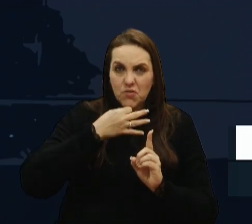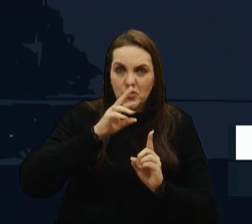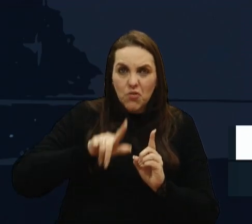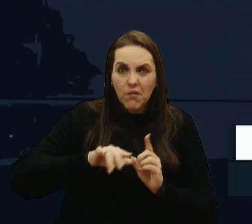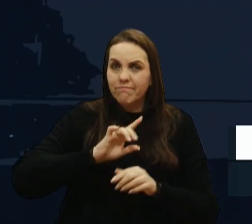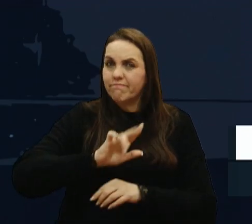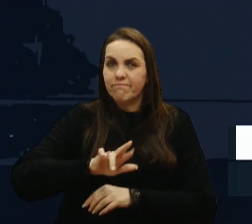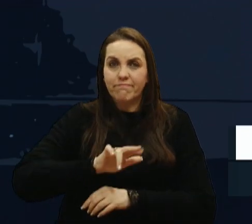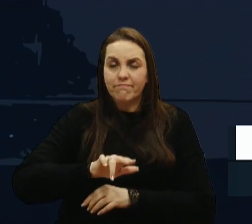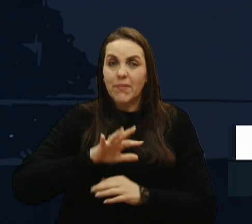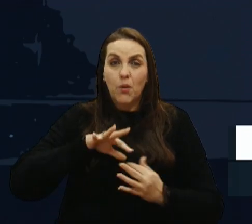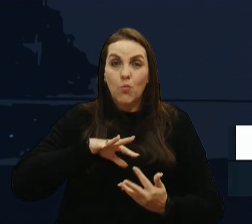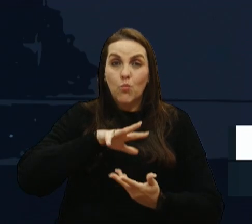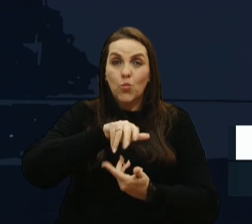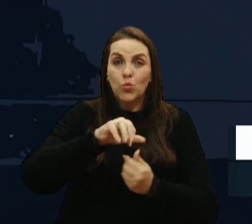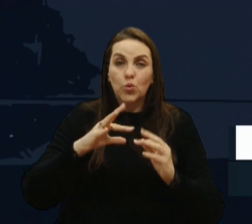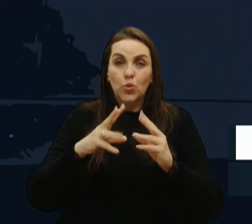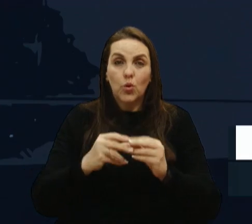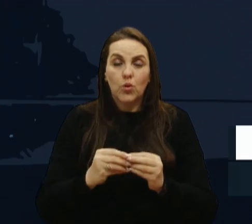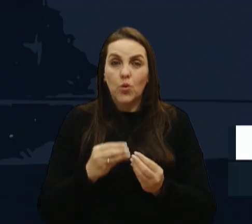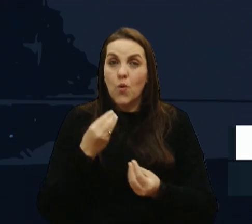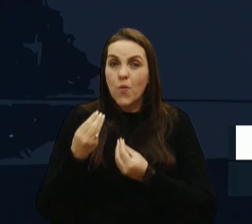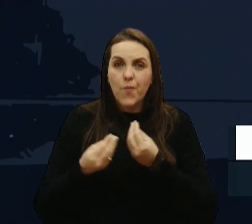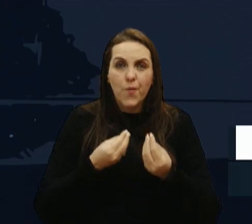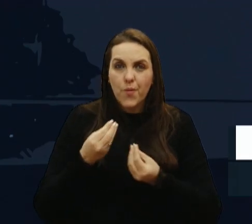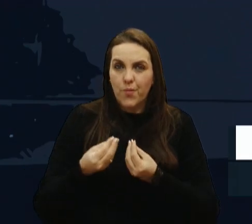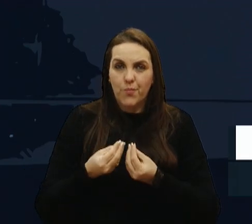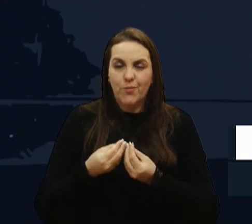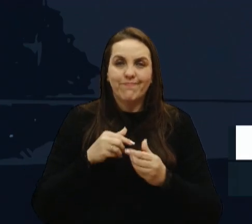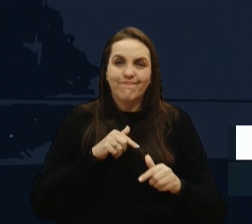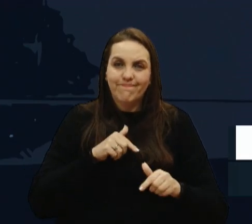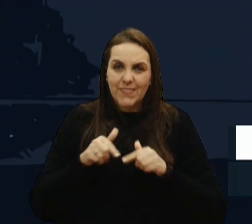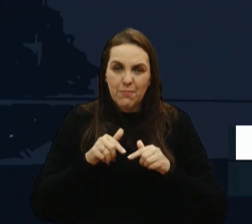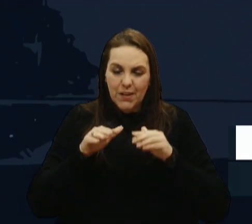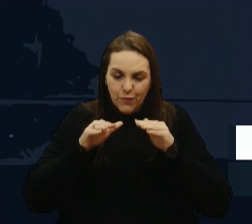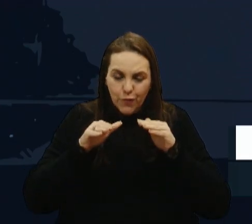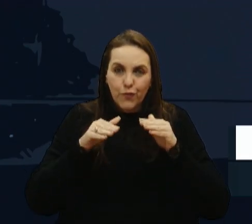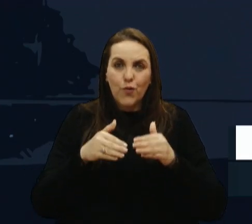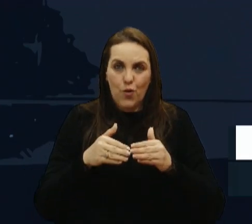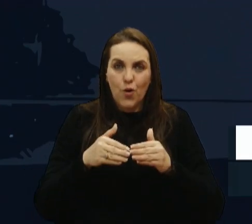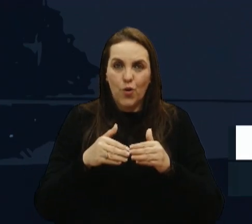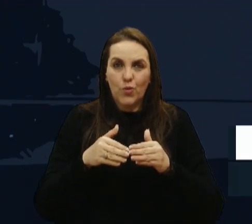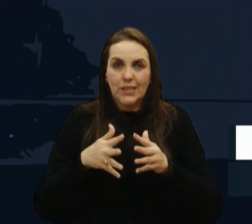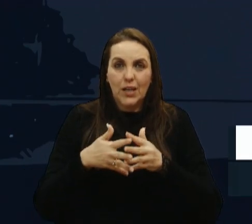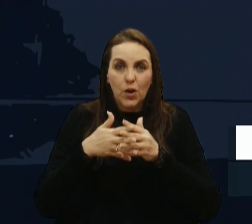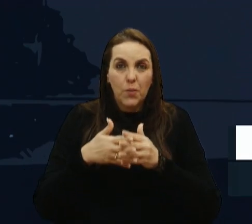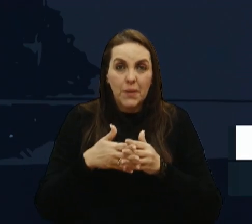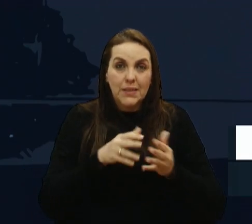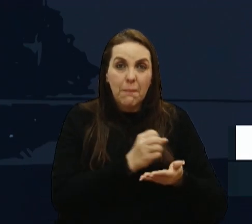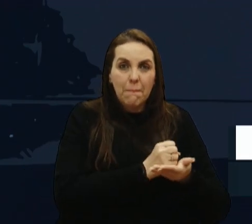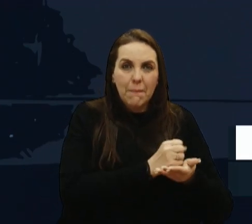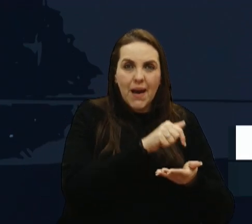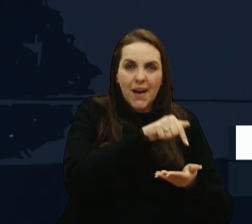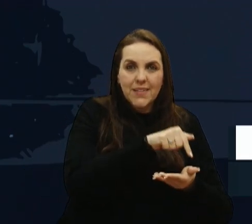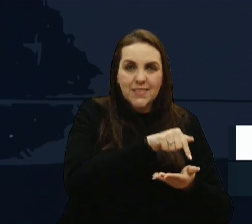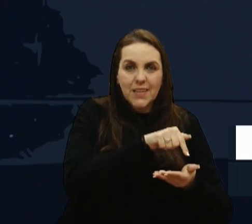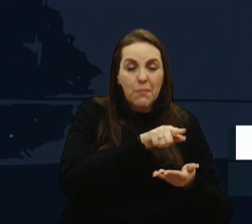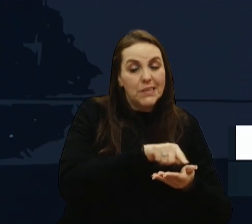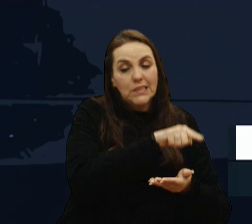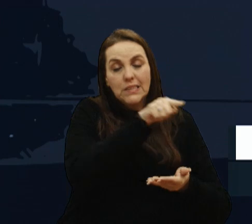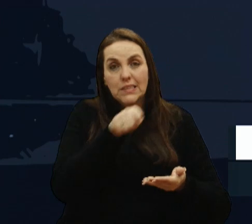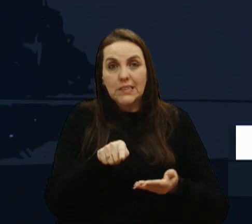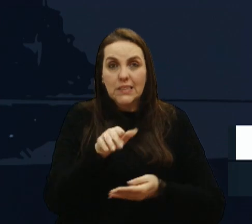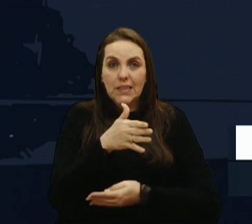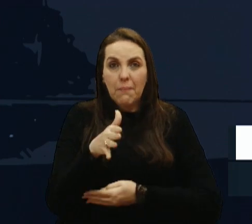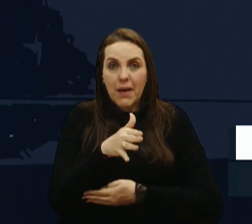mundo inteiro. De que maneira? Trabalhando mais efetivamente na complexidade básica para que não chegue na